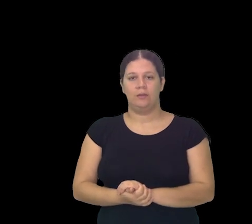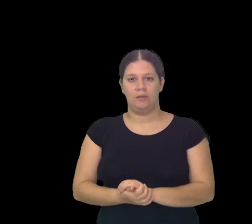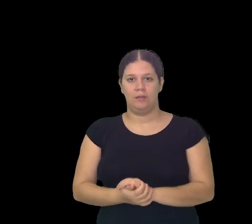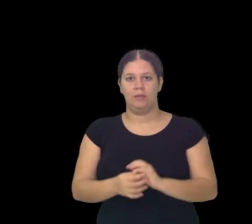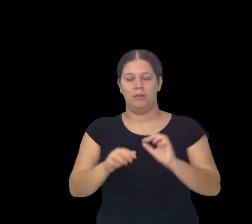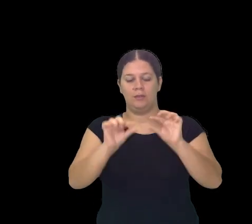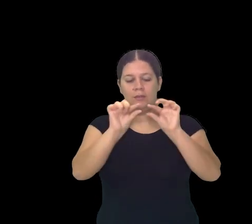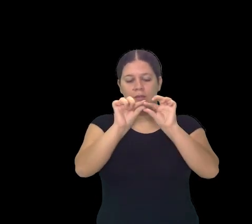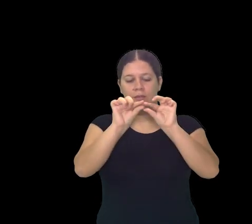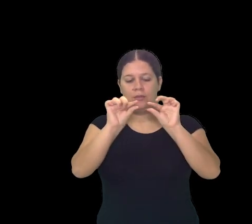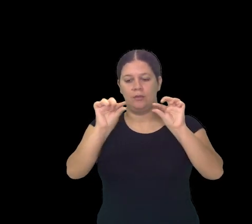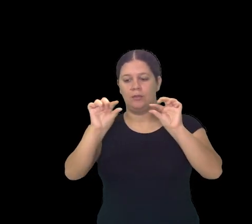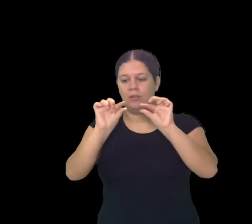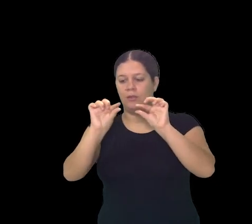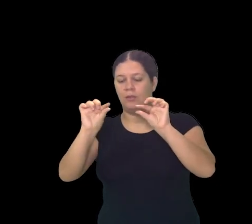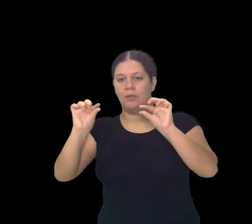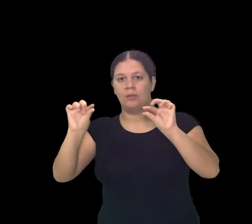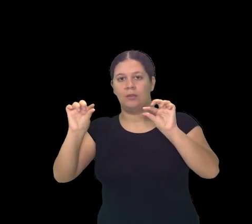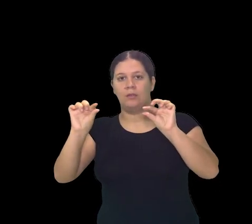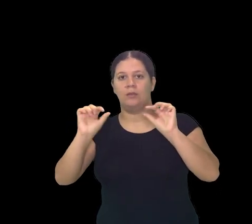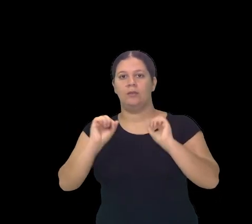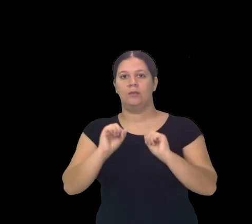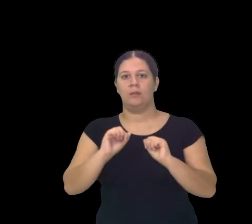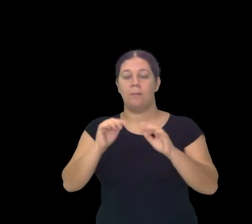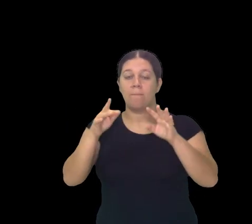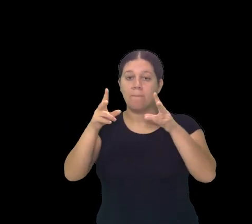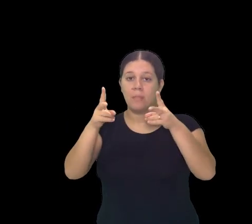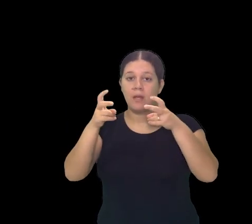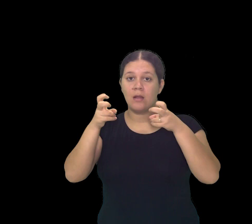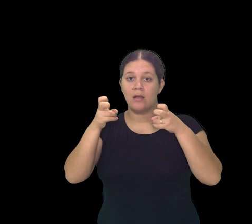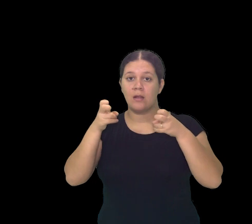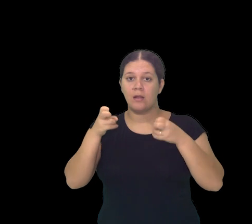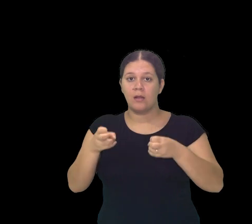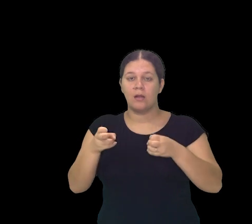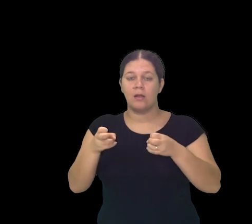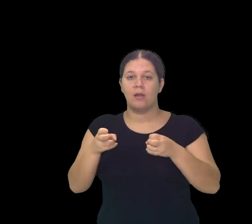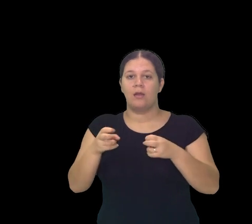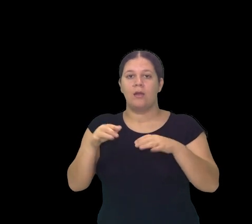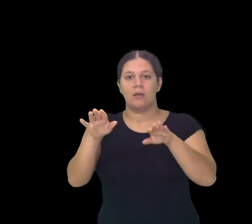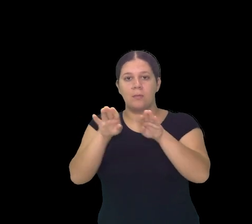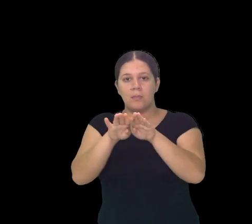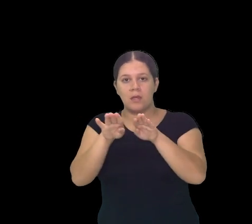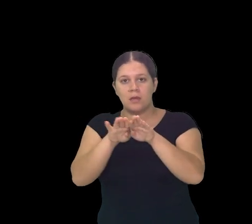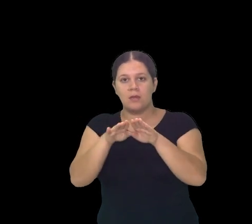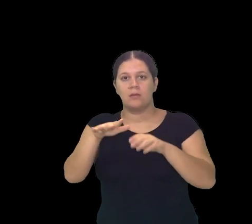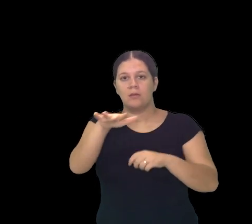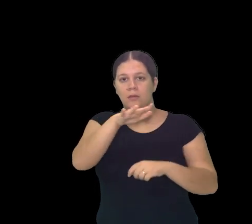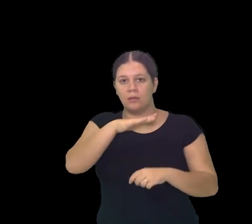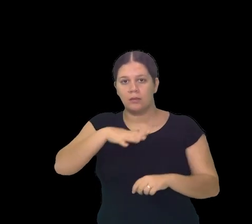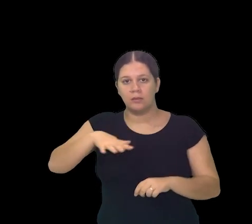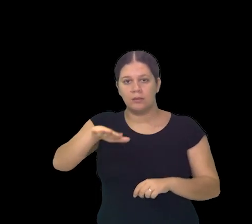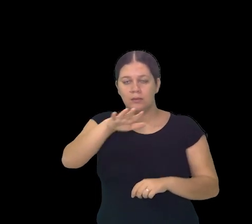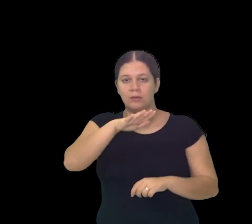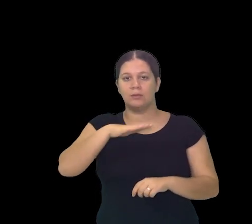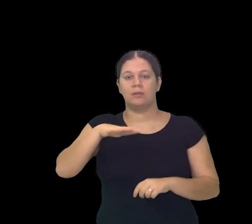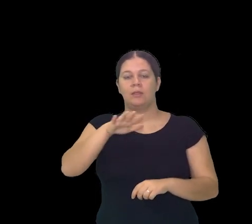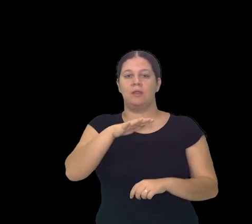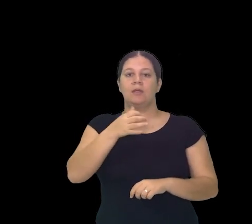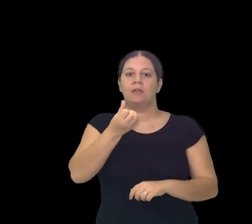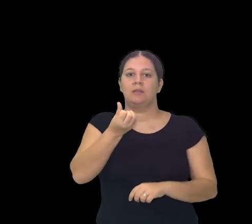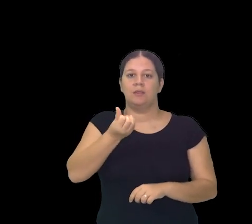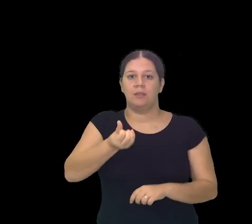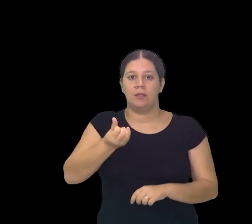tem 2 secções de 3. Quando tiver que combinar, perceba que isso cobre exatamente a mesma área que os seus